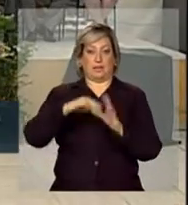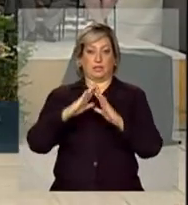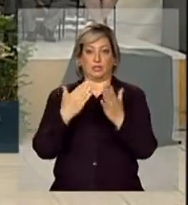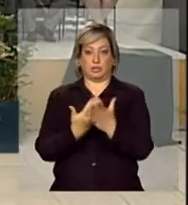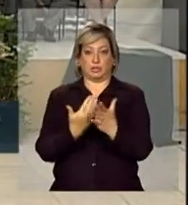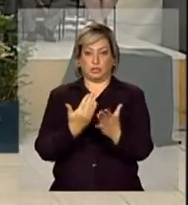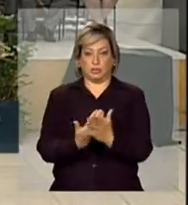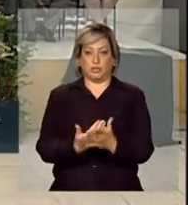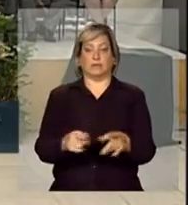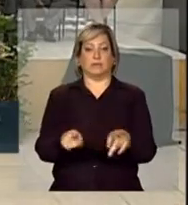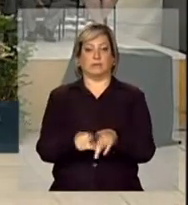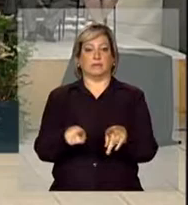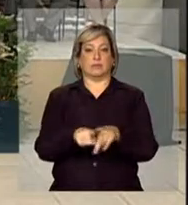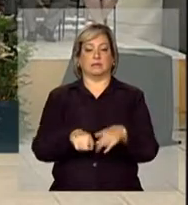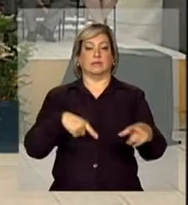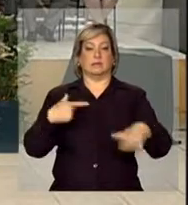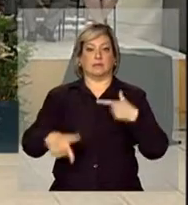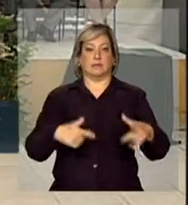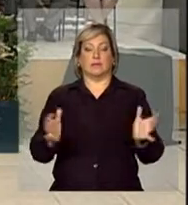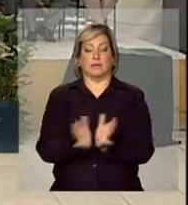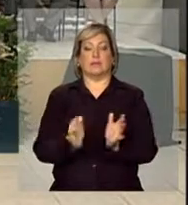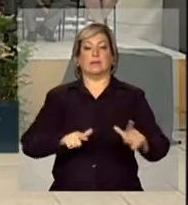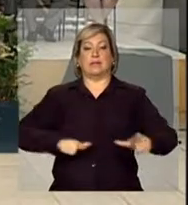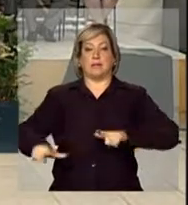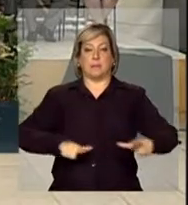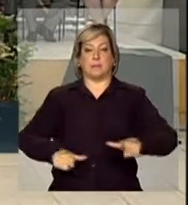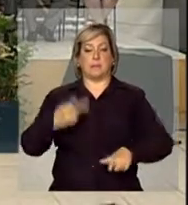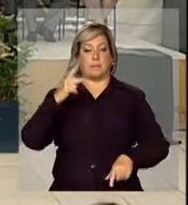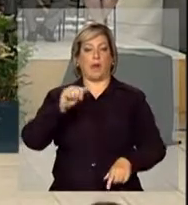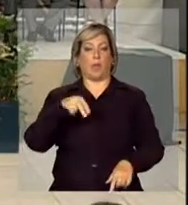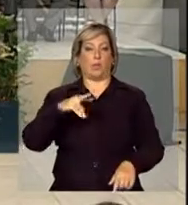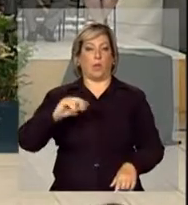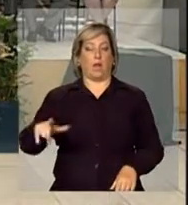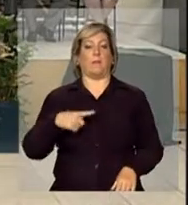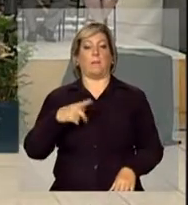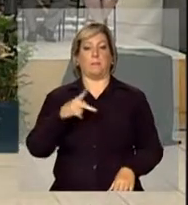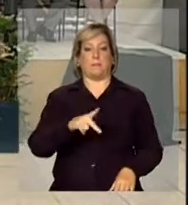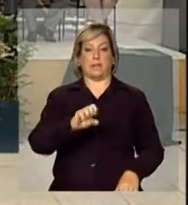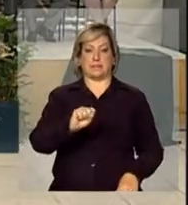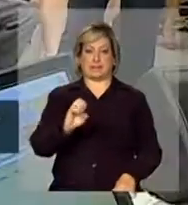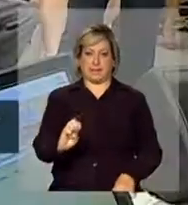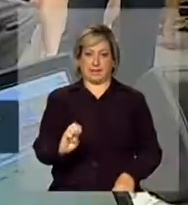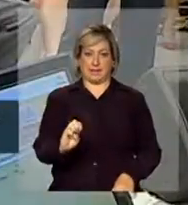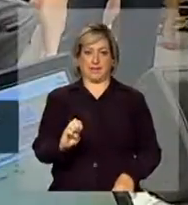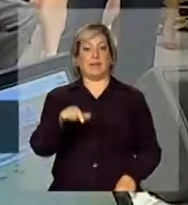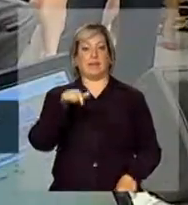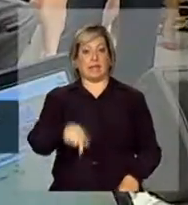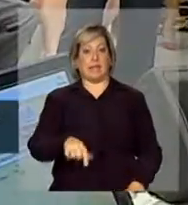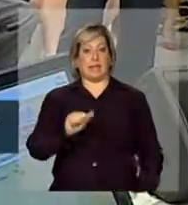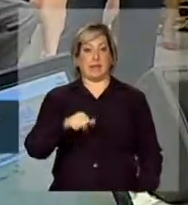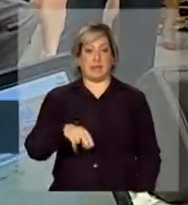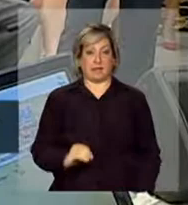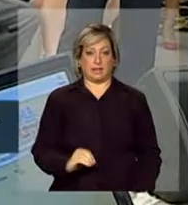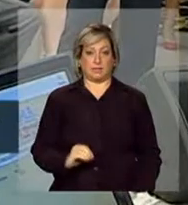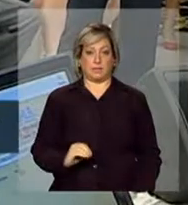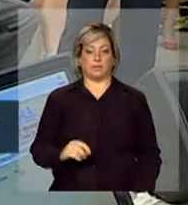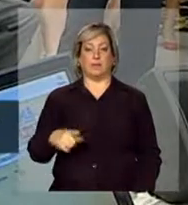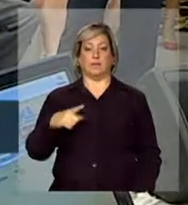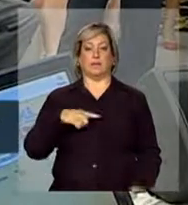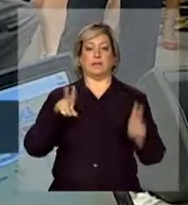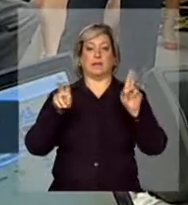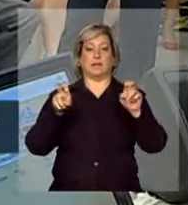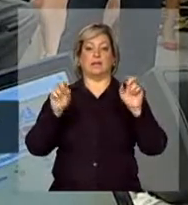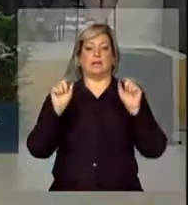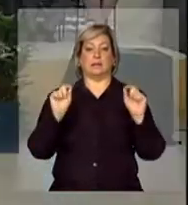constitui a mobilização inicial das atividades anuais do PSE este ano os temas